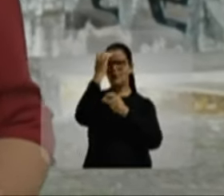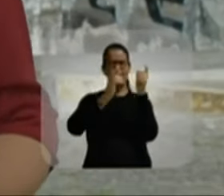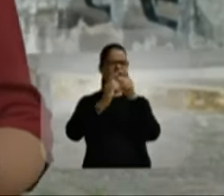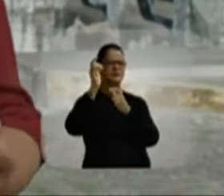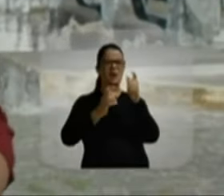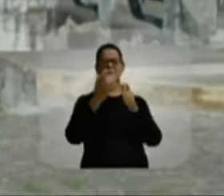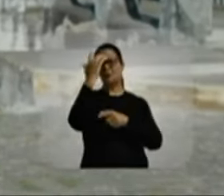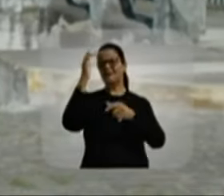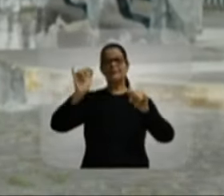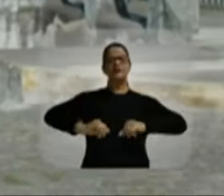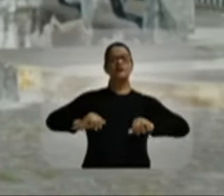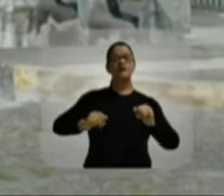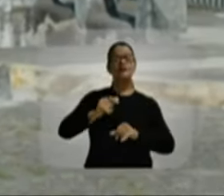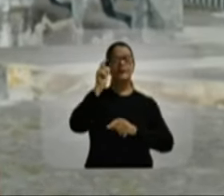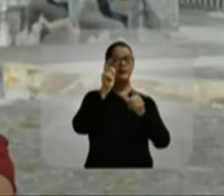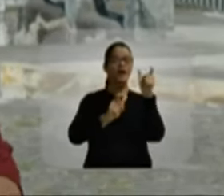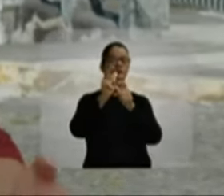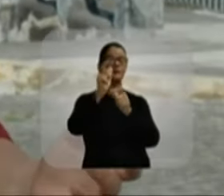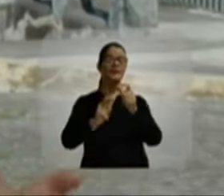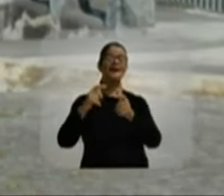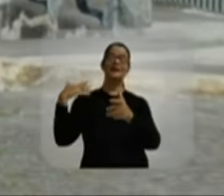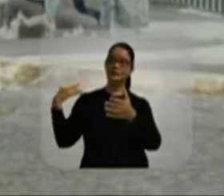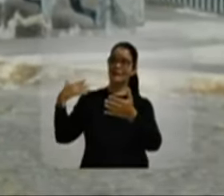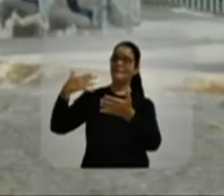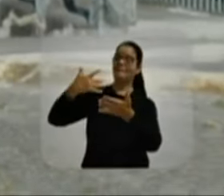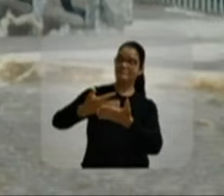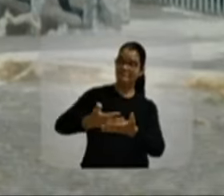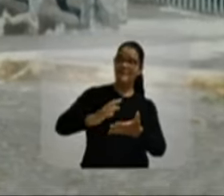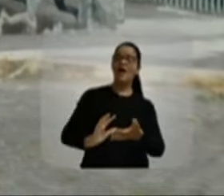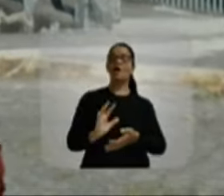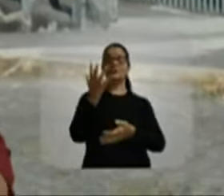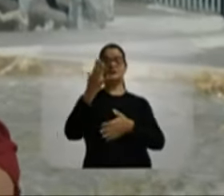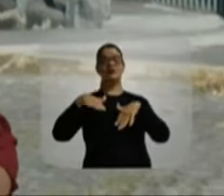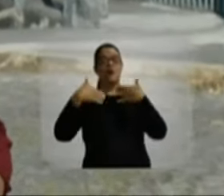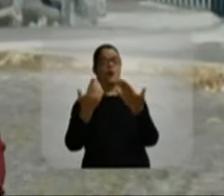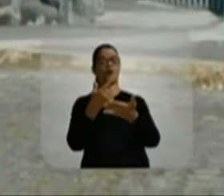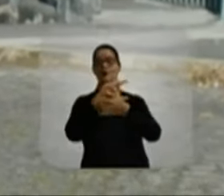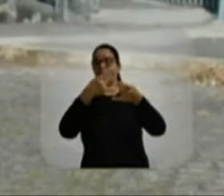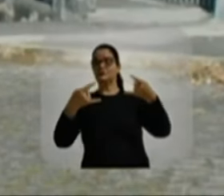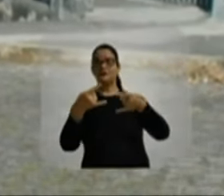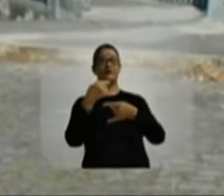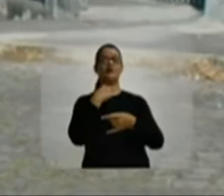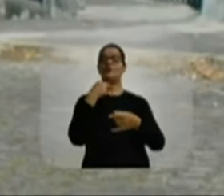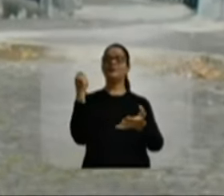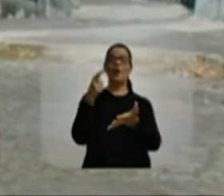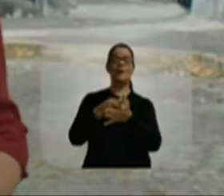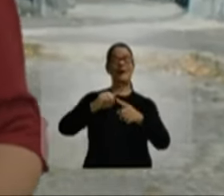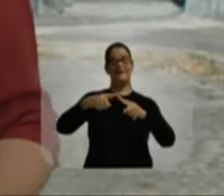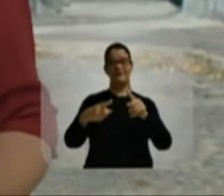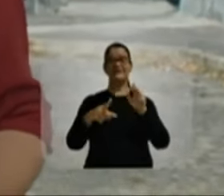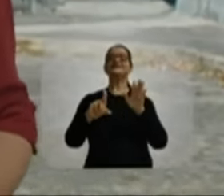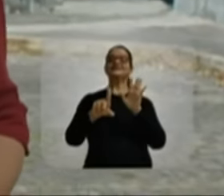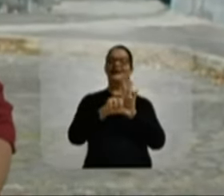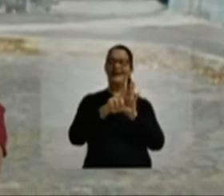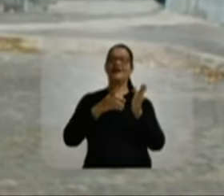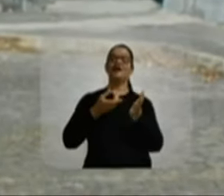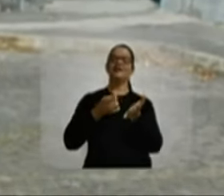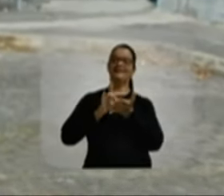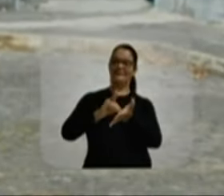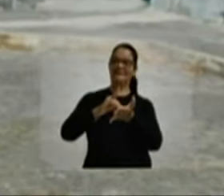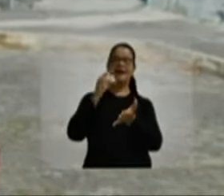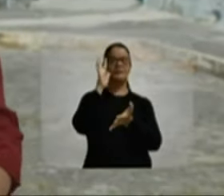2 anos, muita gente nem sabia do sofrimento que as mulheres passavam quando não podiam comprar absorvente. Fiz a Lei da Dignidade Menstrual